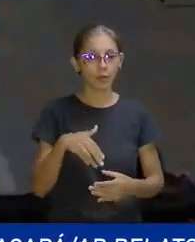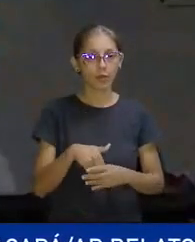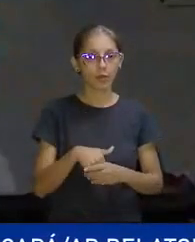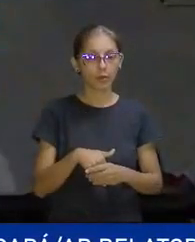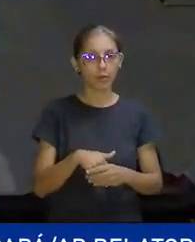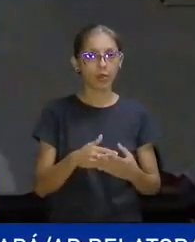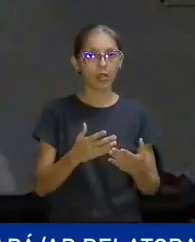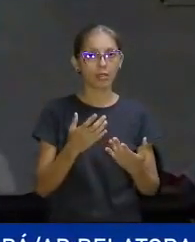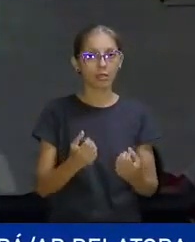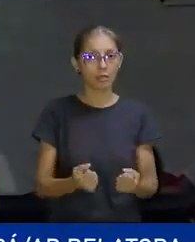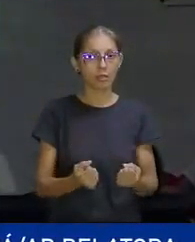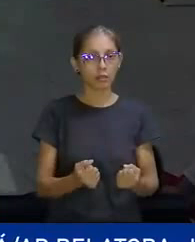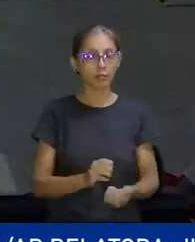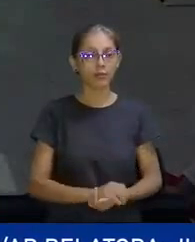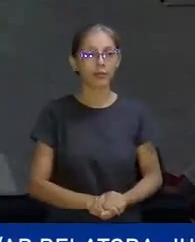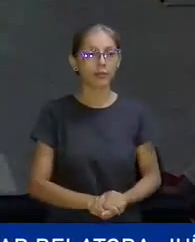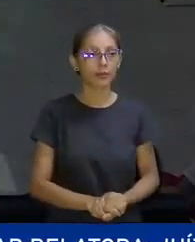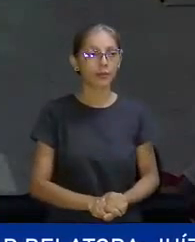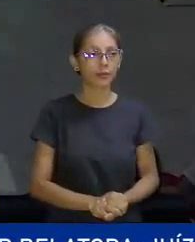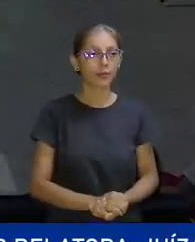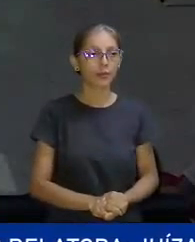Aprova com ressalvas, doutora?